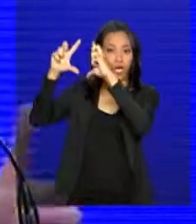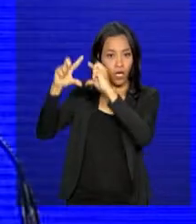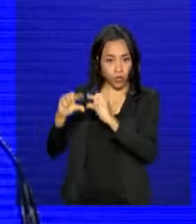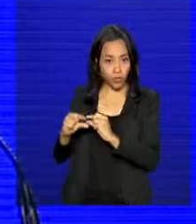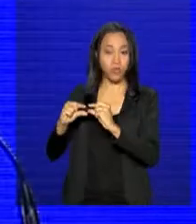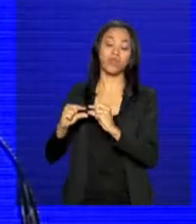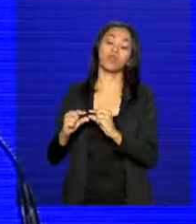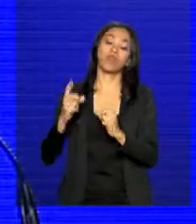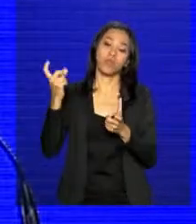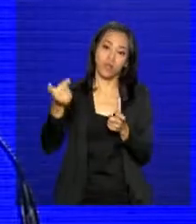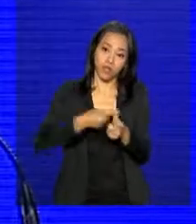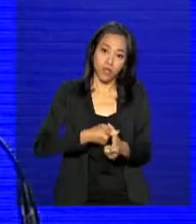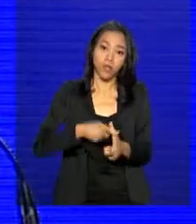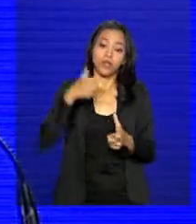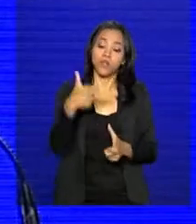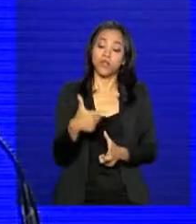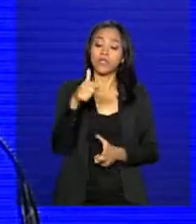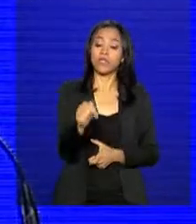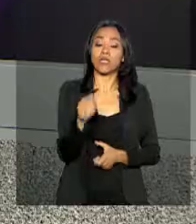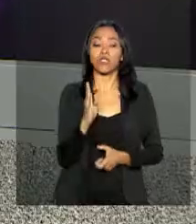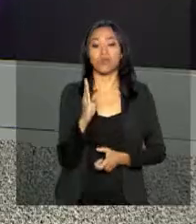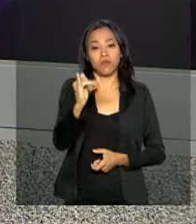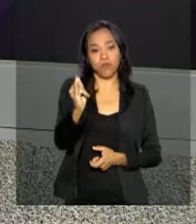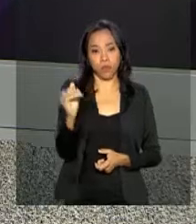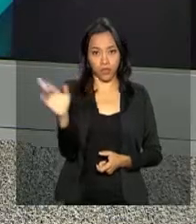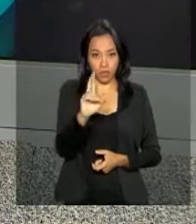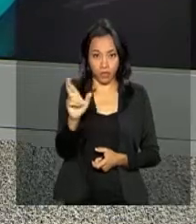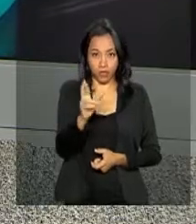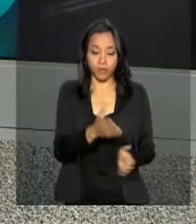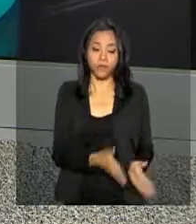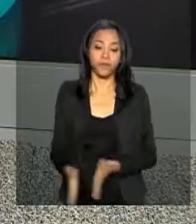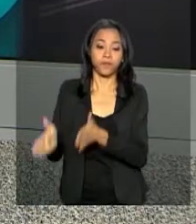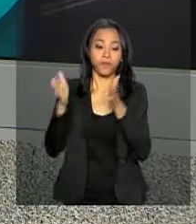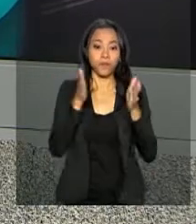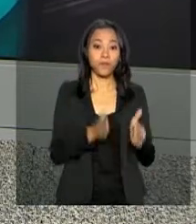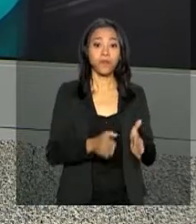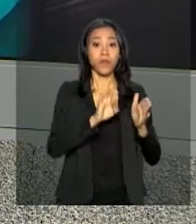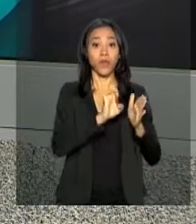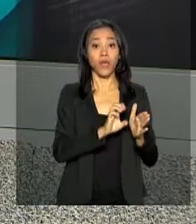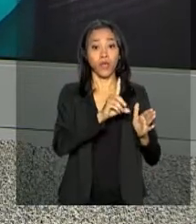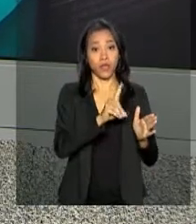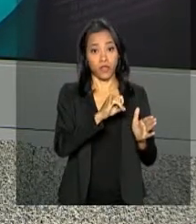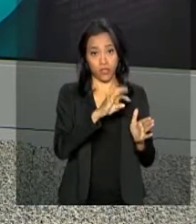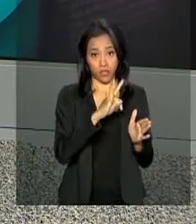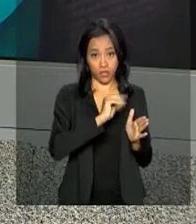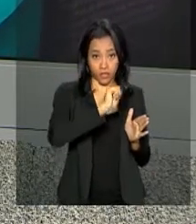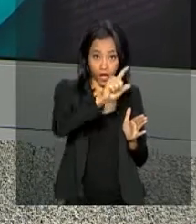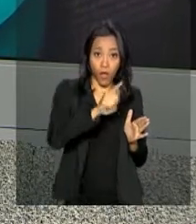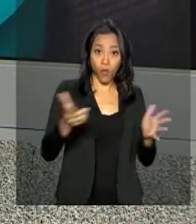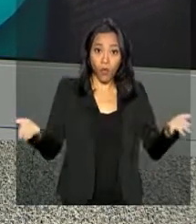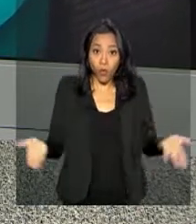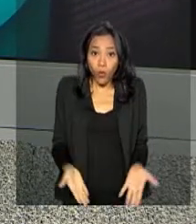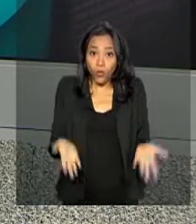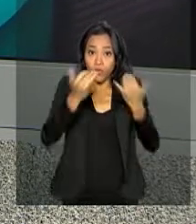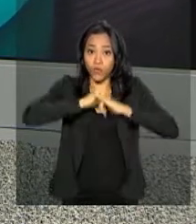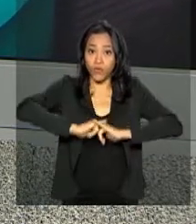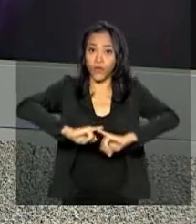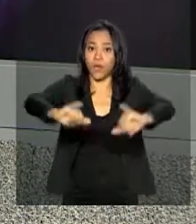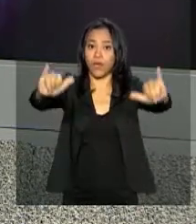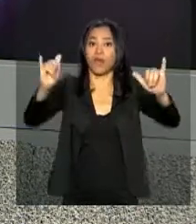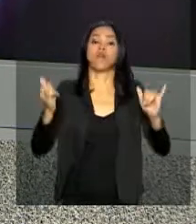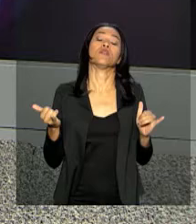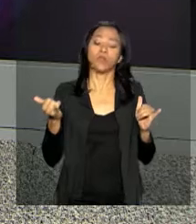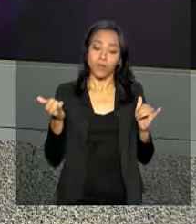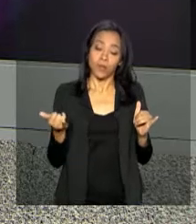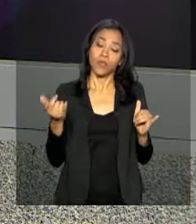27 bilhões de reais e olha o edital para o programa mais médicos foi publicado hoje no diário oficial da